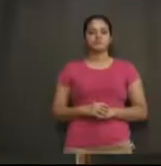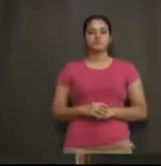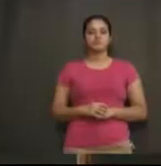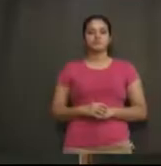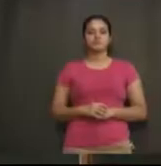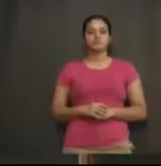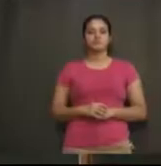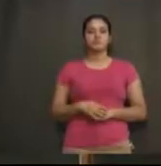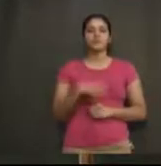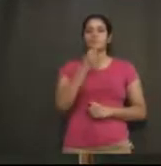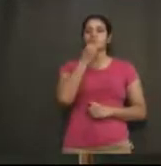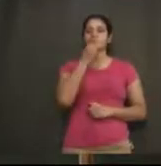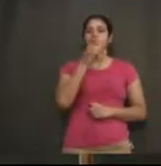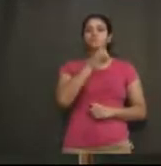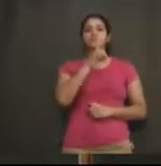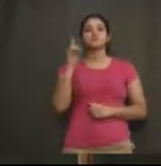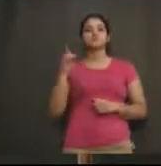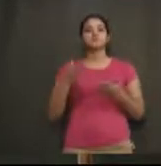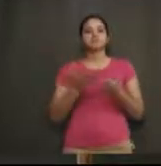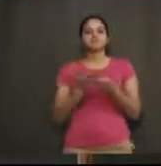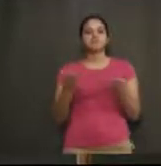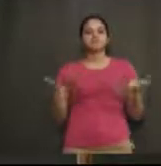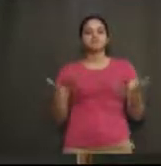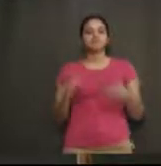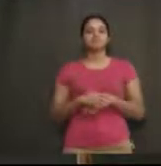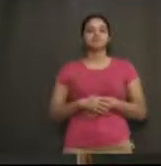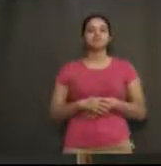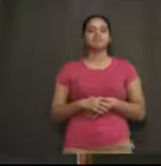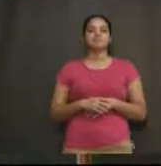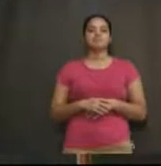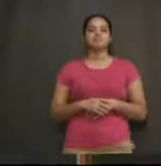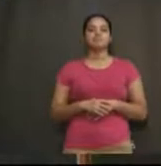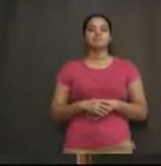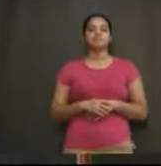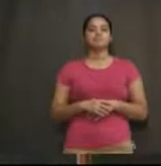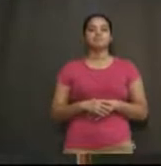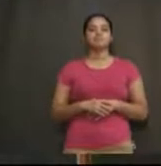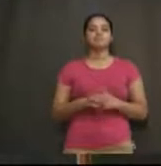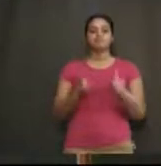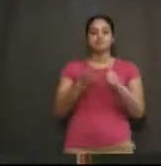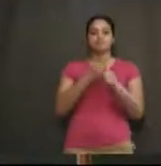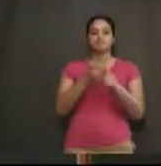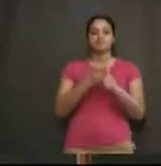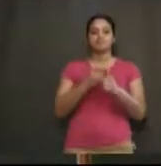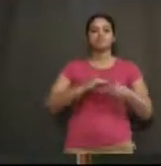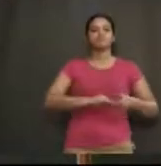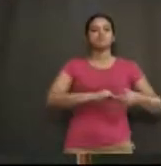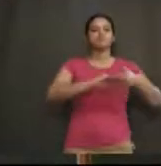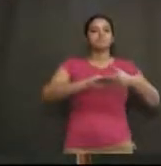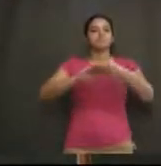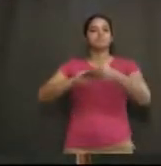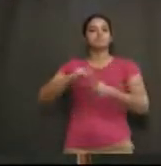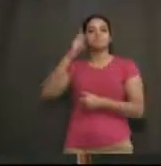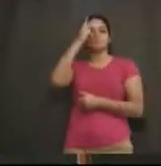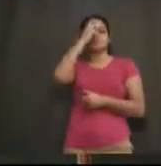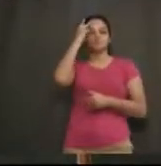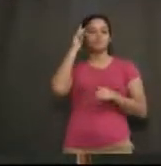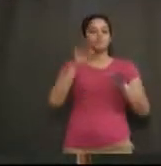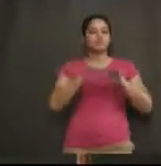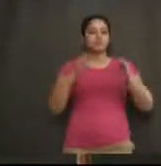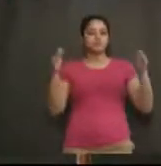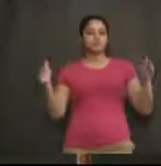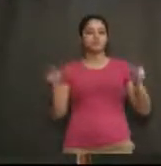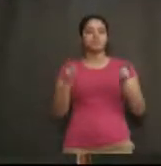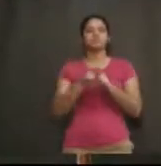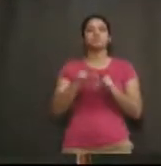Bom dia a todos e a todas. Gostaria de cumprimentar os membros da mesa e todos os presentes, em nome do nosso